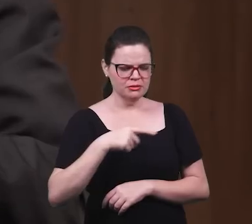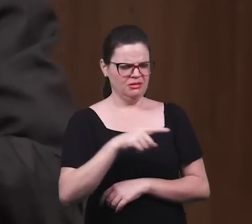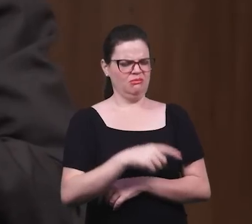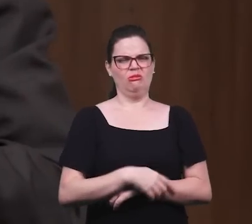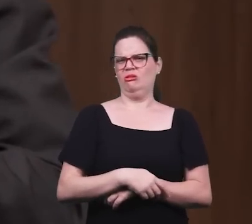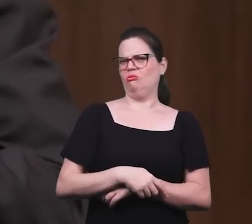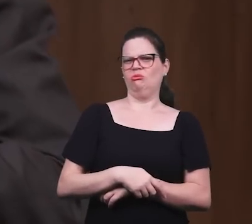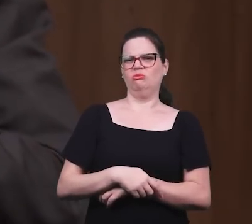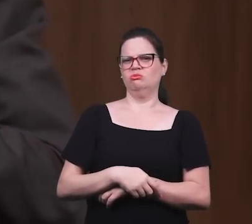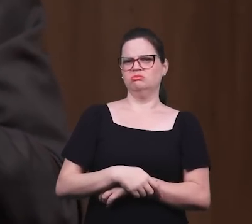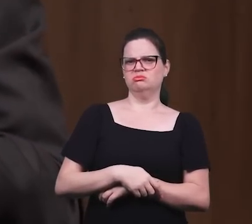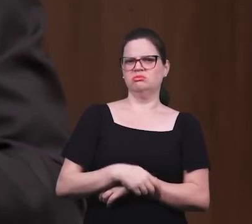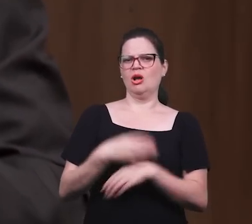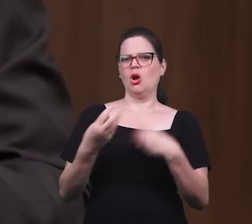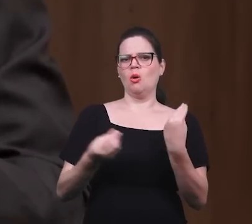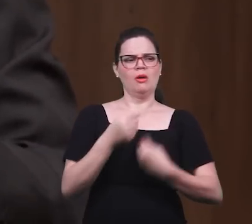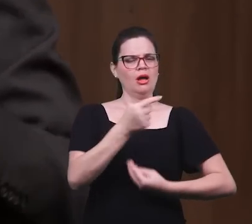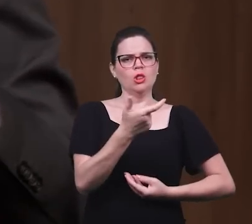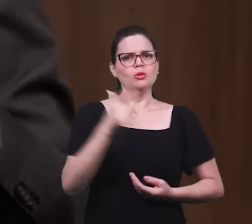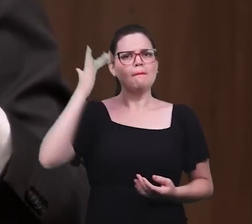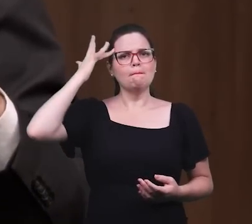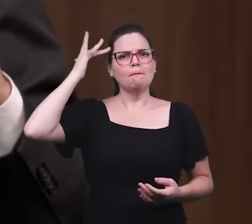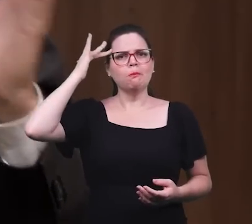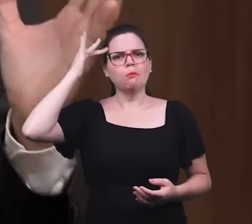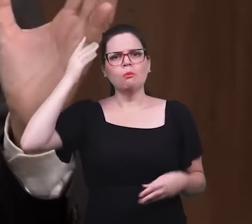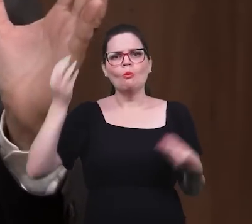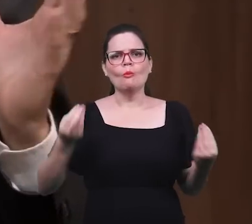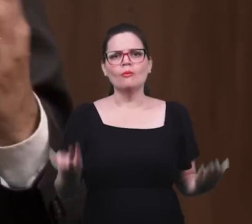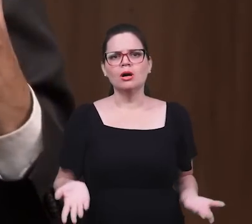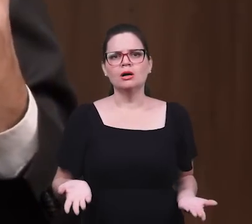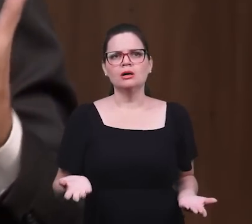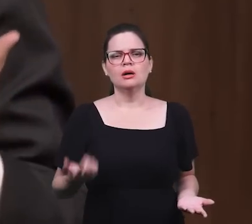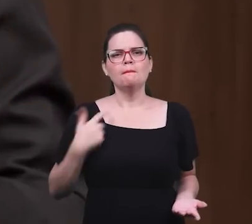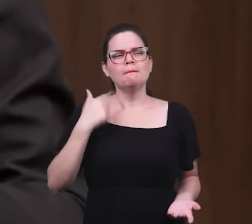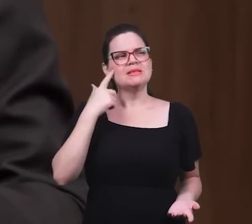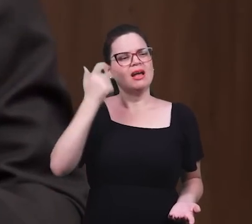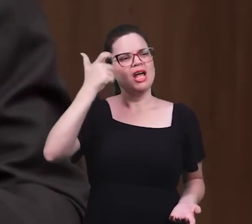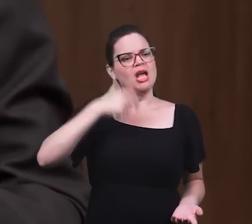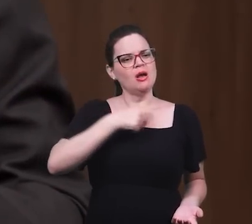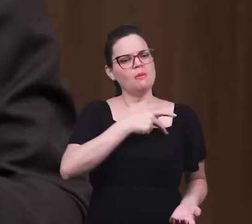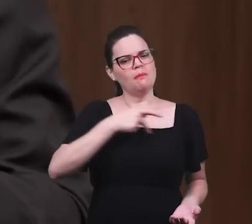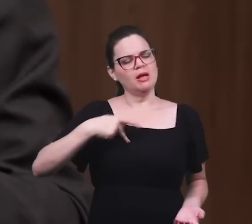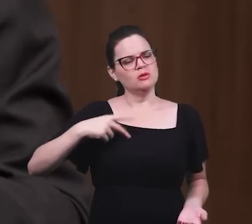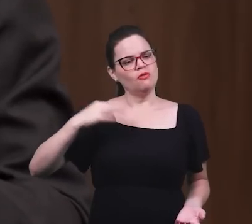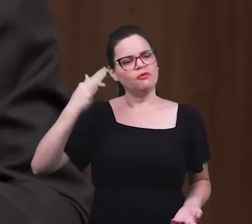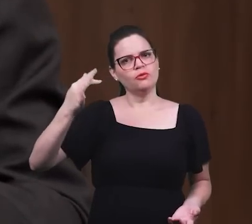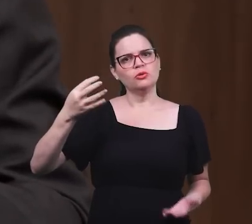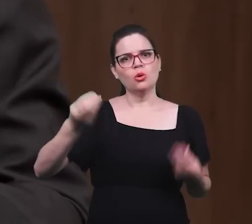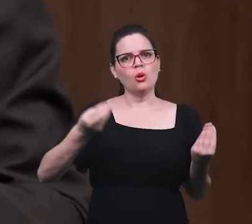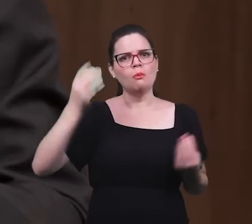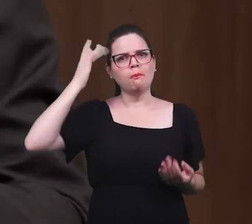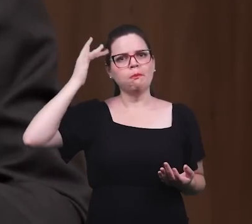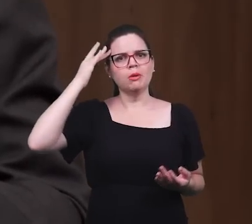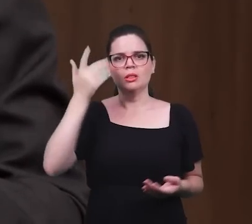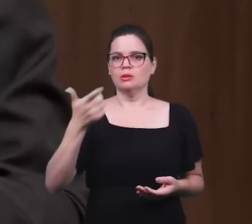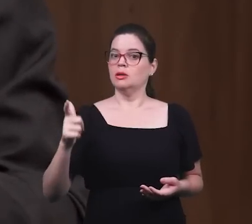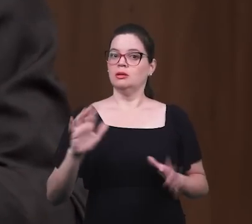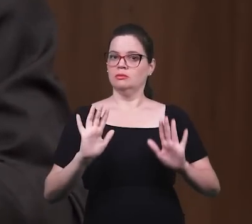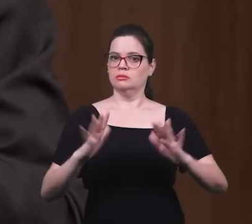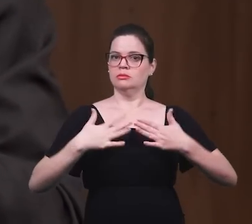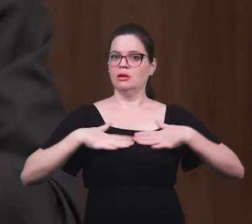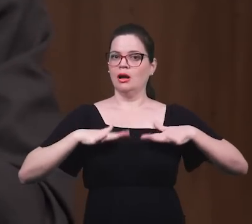maturidade emocional, nem espiritual, ele vai dizer, vou ter que ser pastor um dia. Ele não está pronto, véio. Tudo tem hora certa.